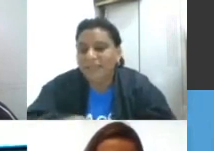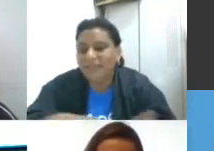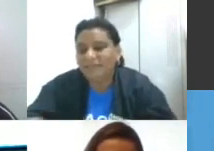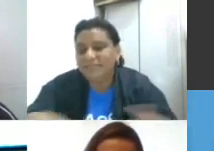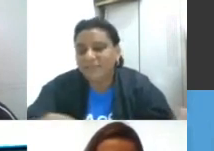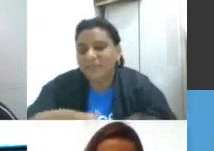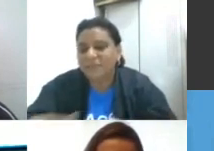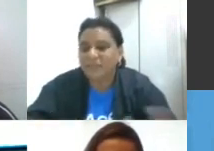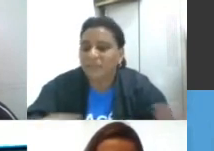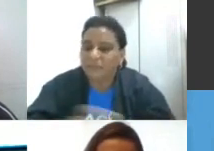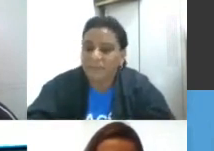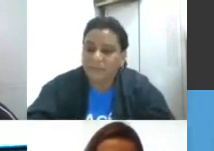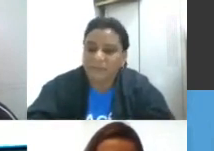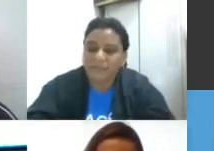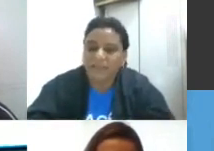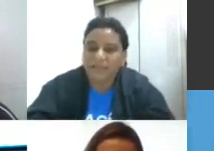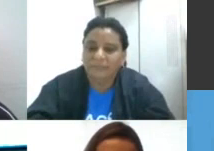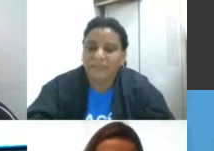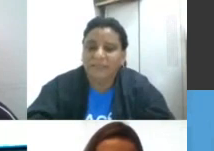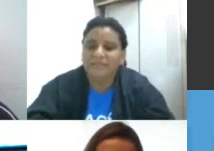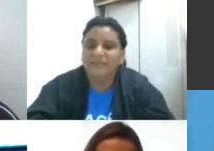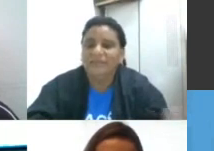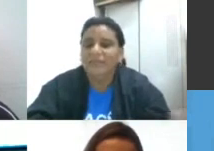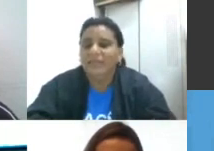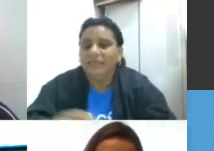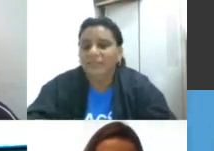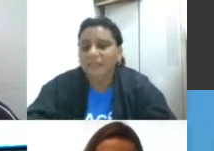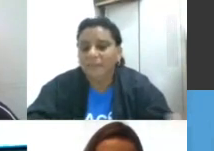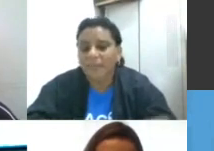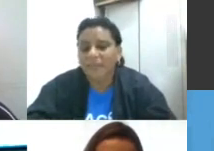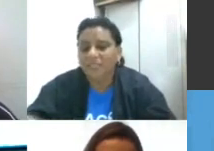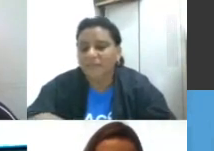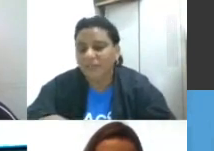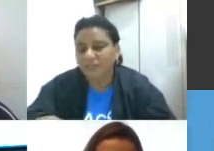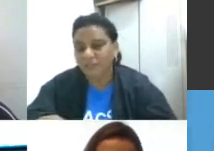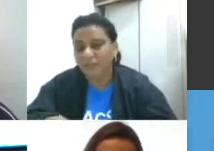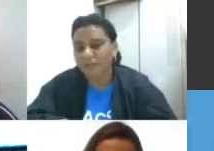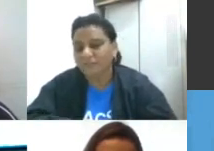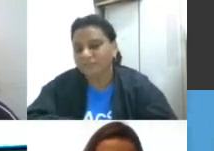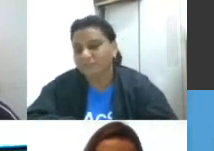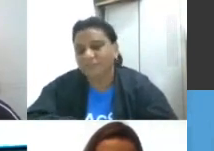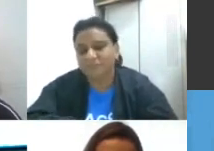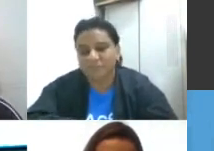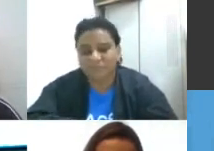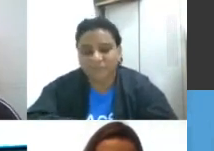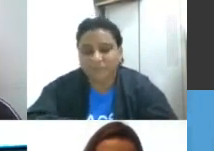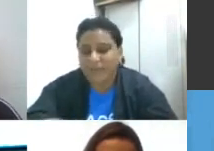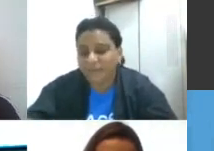fazer com que a pessoa não abandone a medicação e também a gente vê que não é um